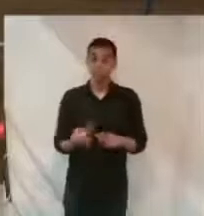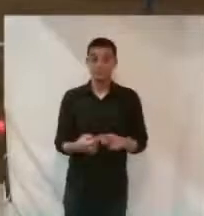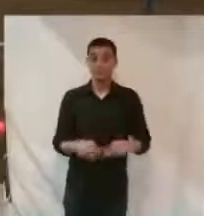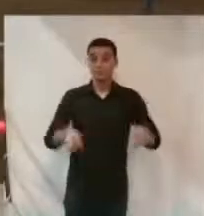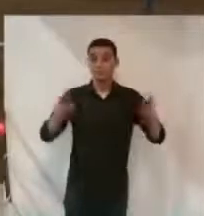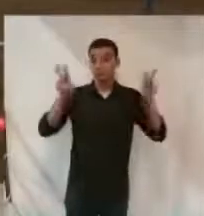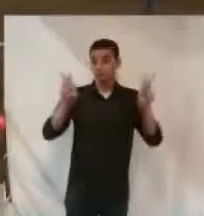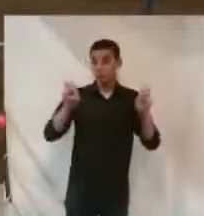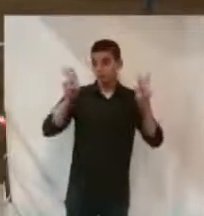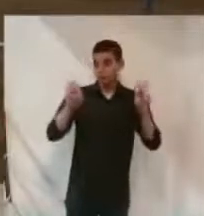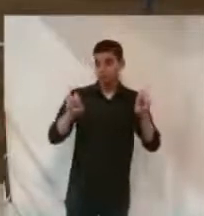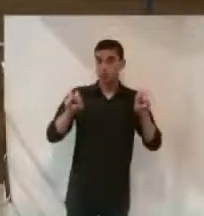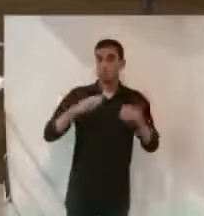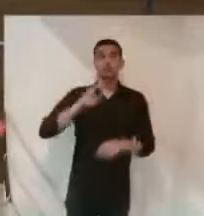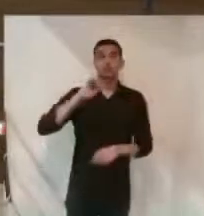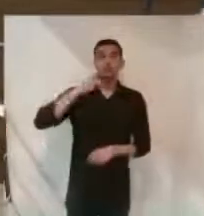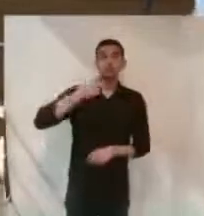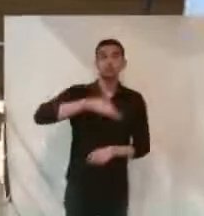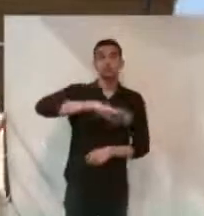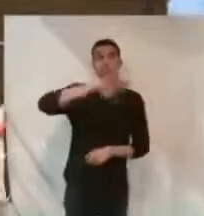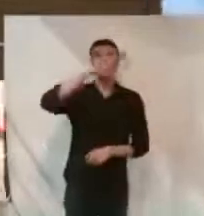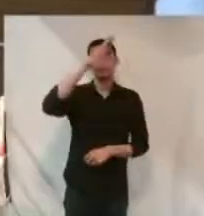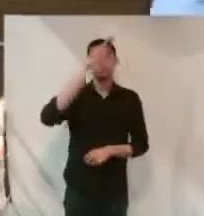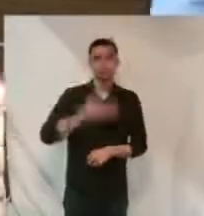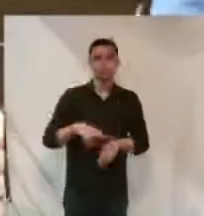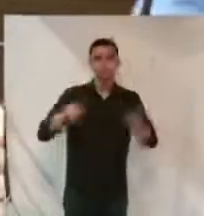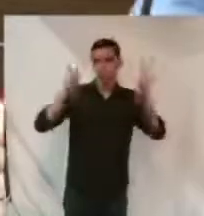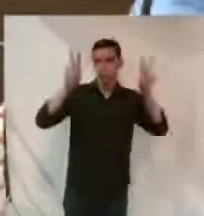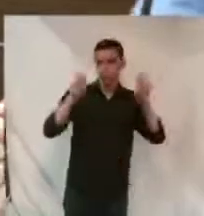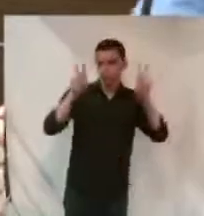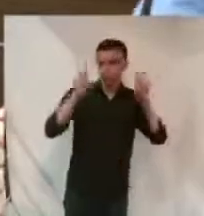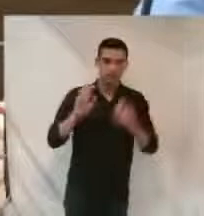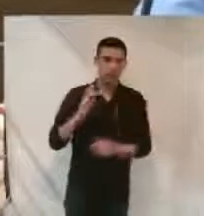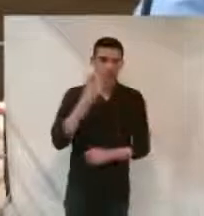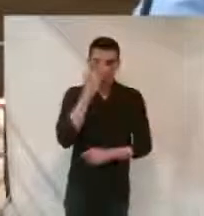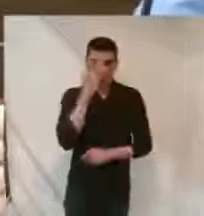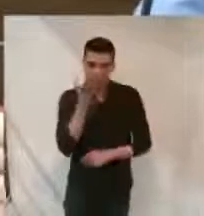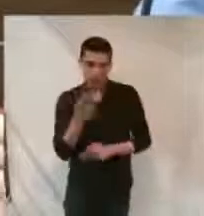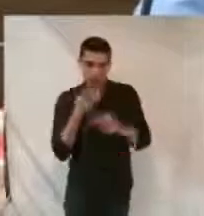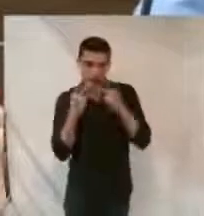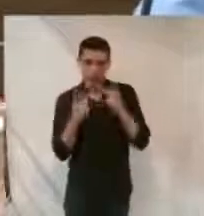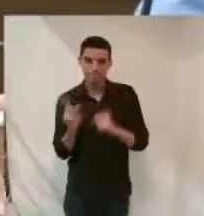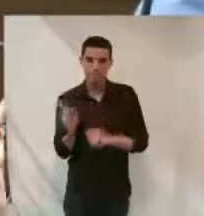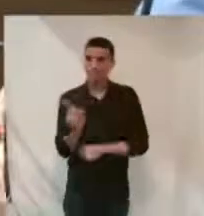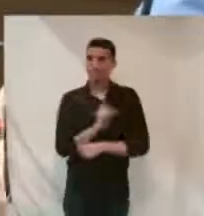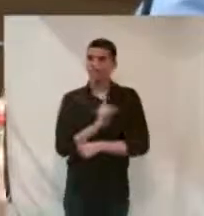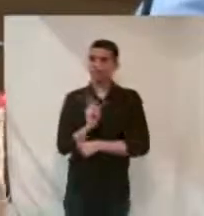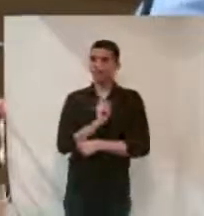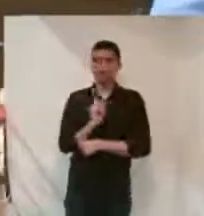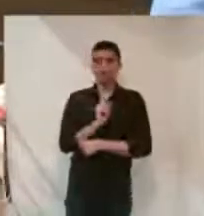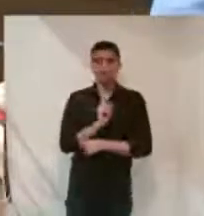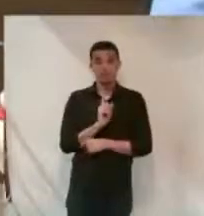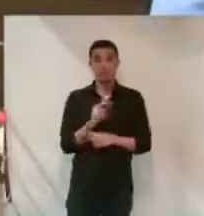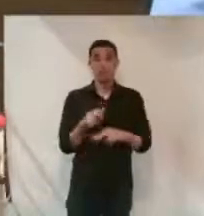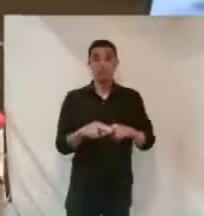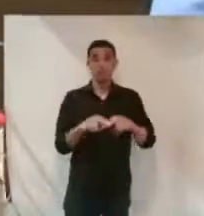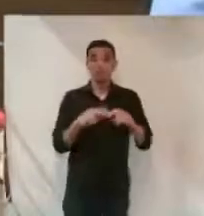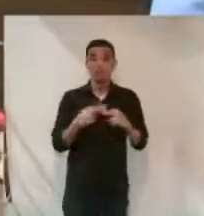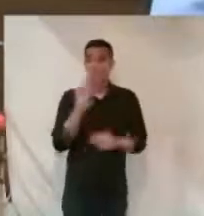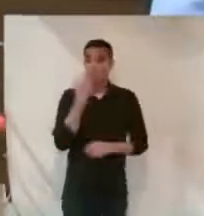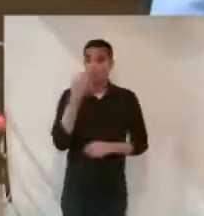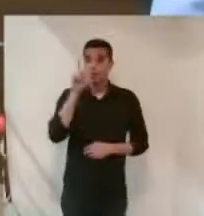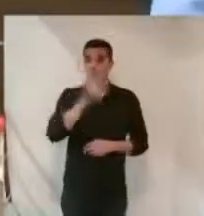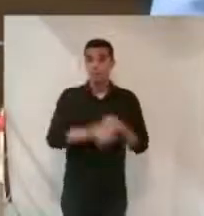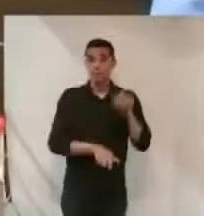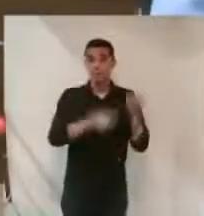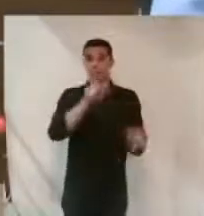a temática do lixão é uma temática que vai para o ambiente mais desumano do ser humano, né,